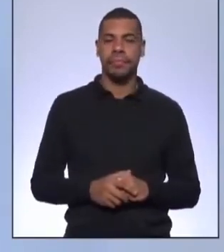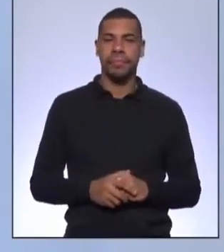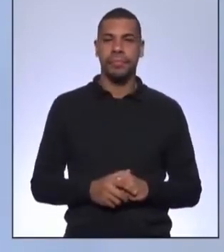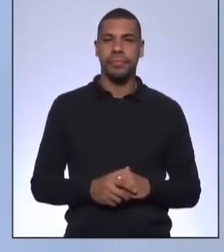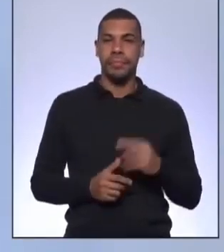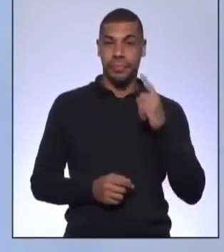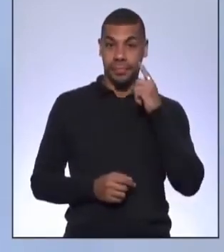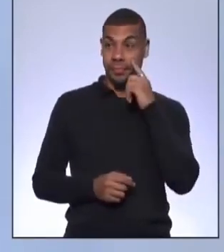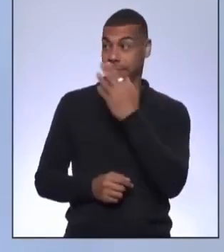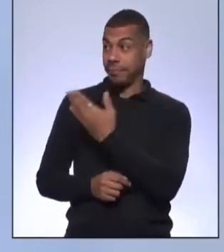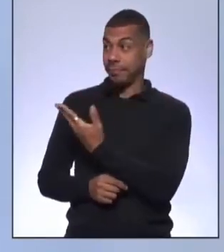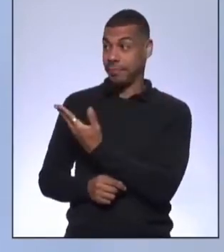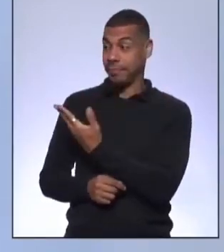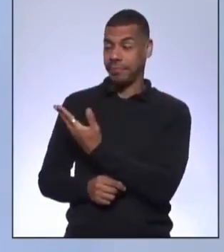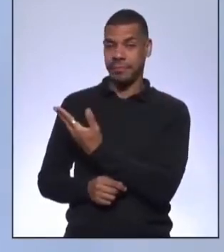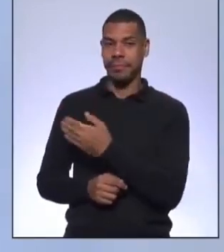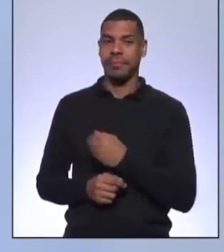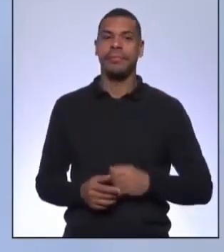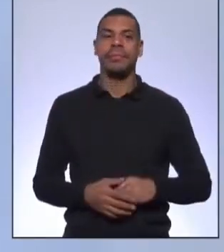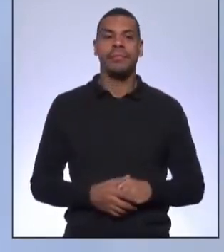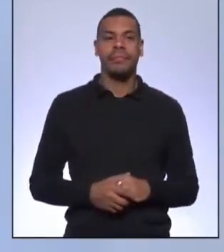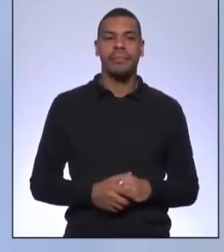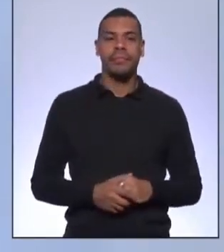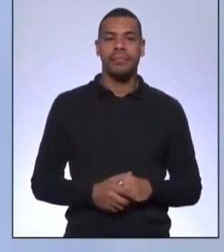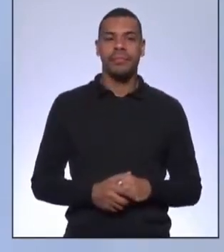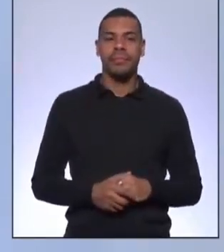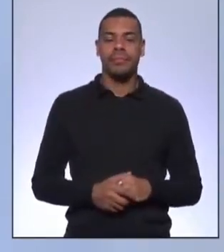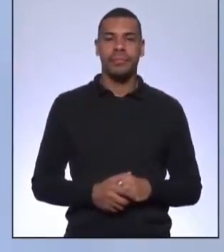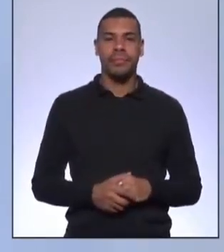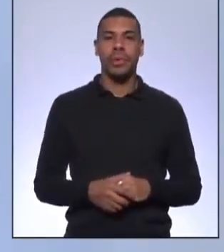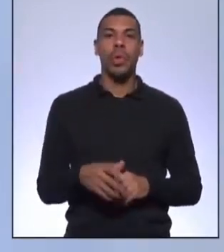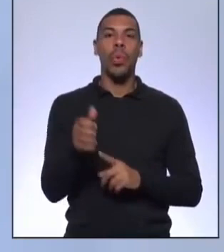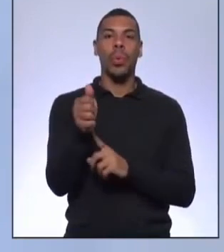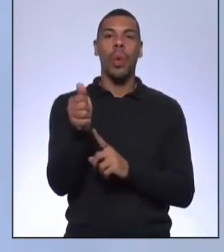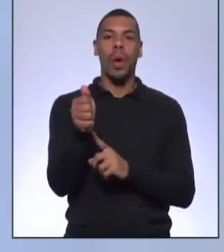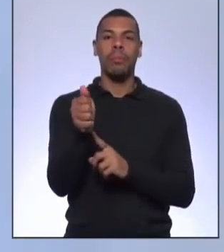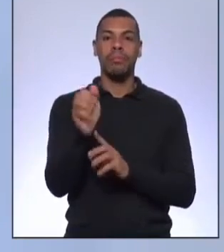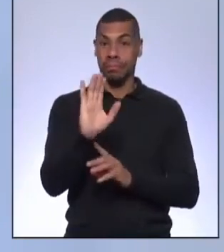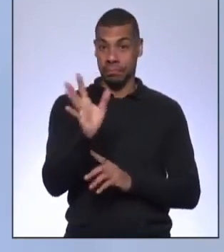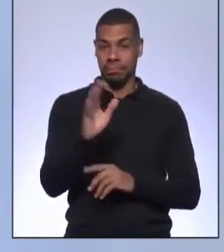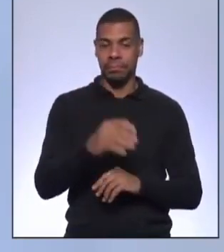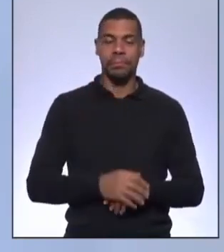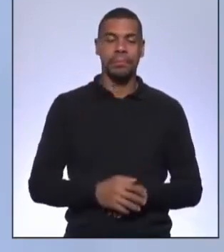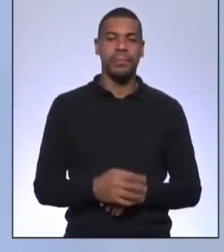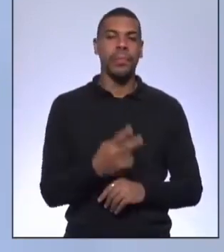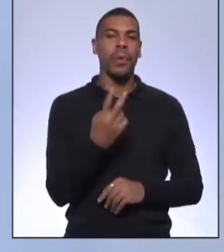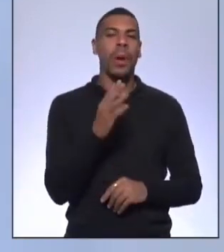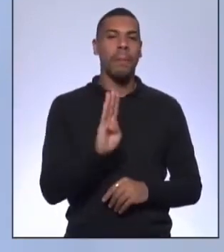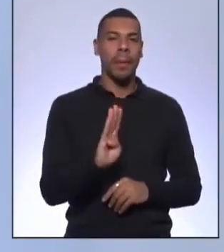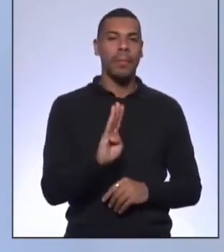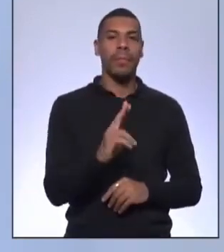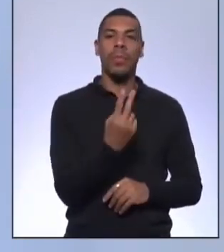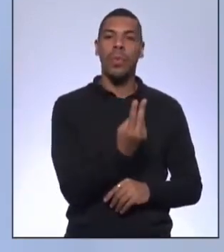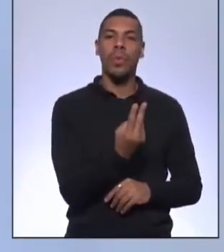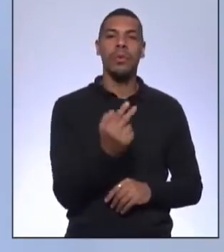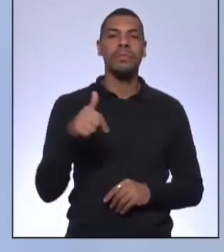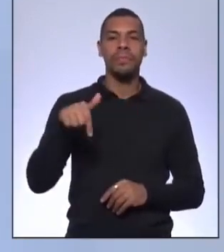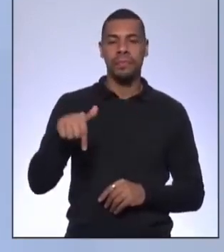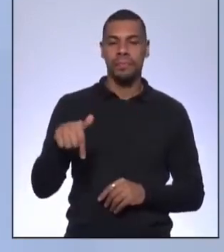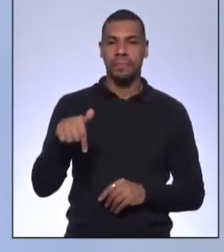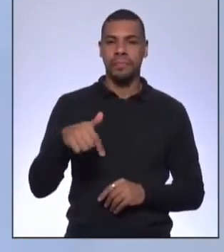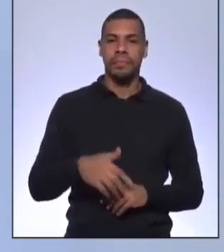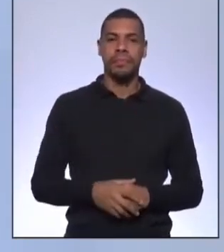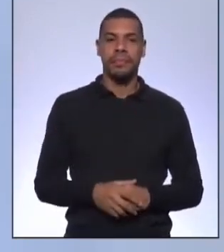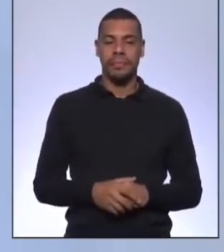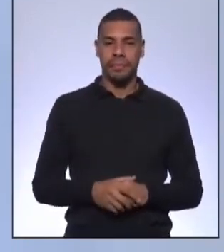vai fazer só a ideia. Então, aqui temos as coordenadas do ponto A. B, Jonas. 2 e 7. 2 e 7. Vamos fazer a projeção do 2